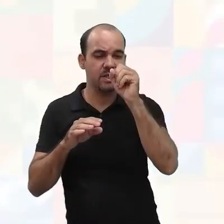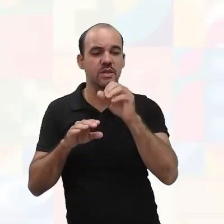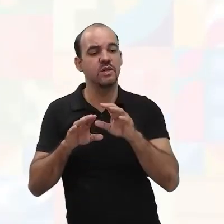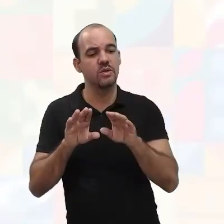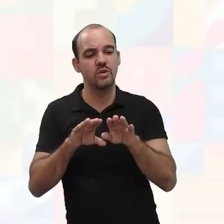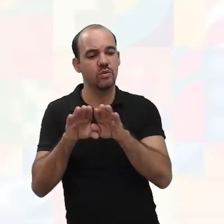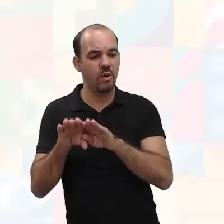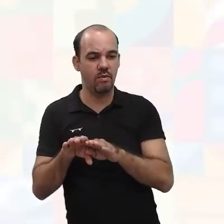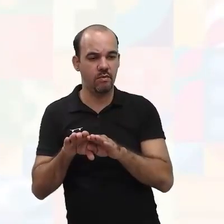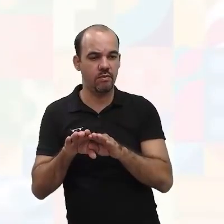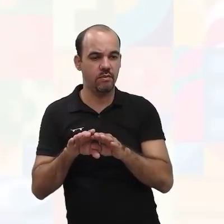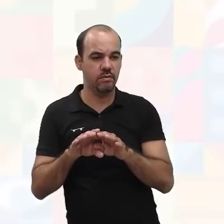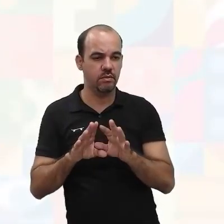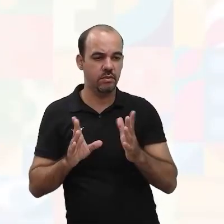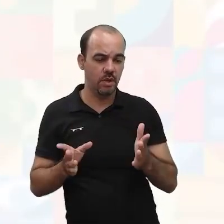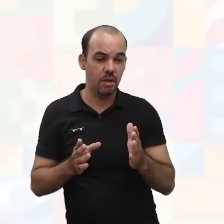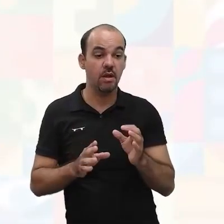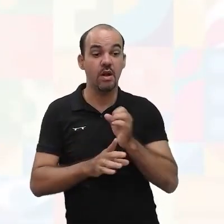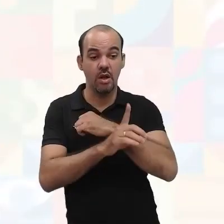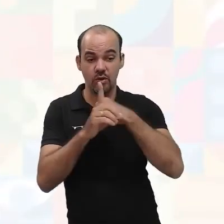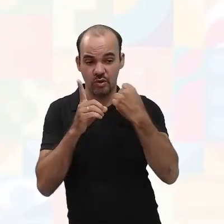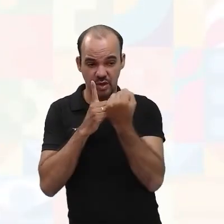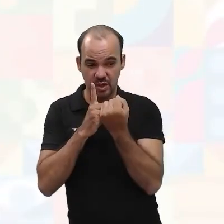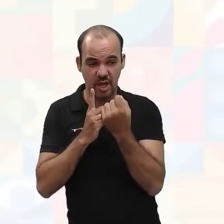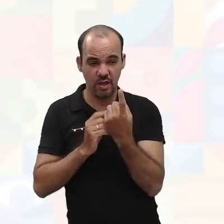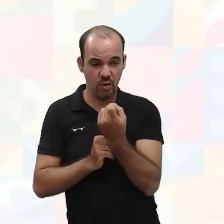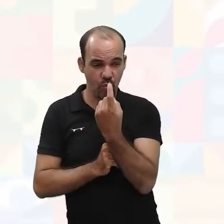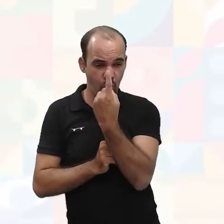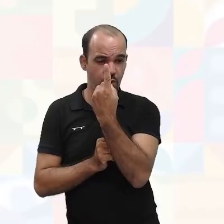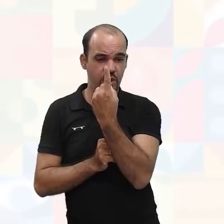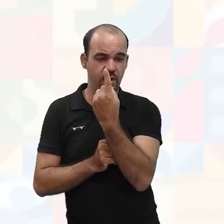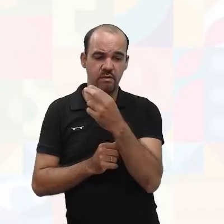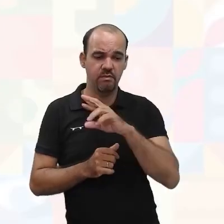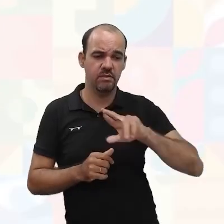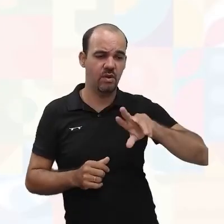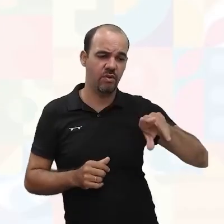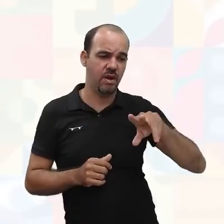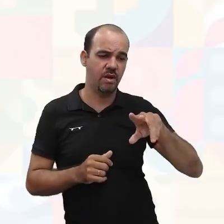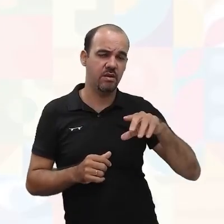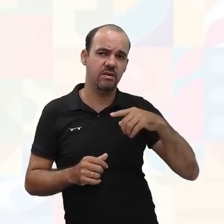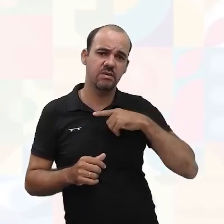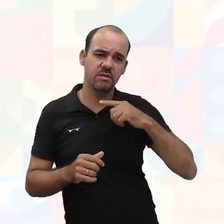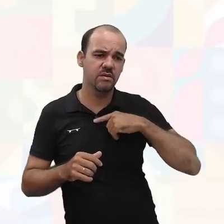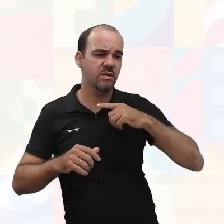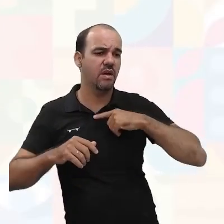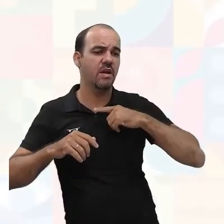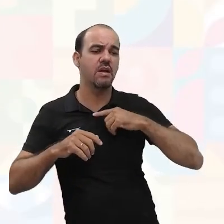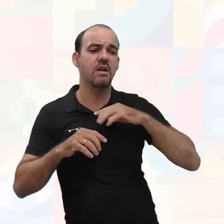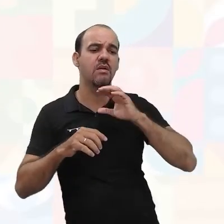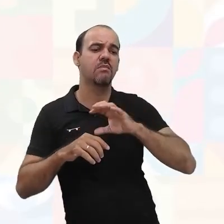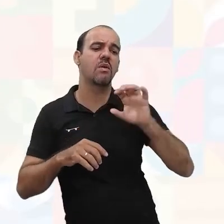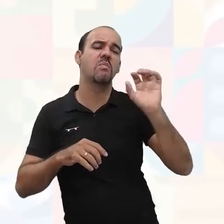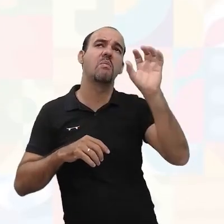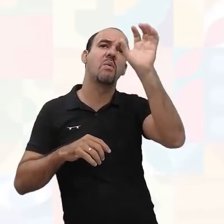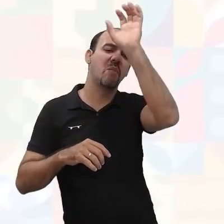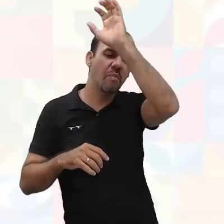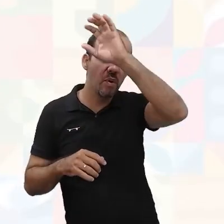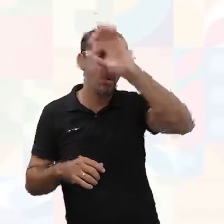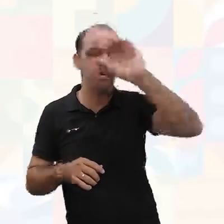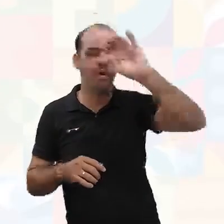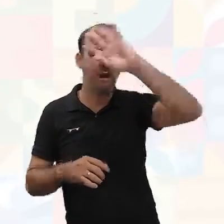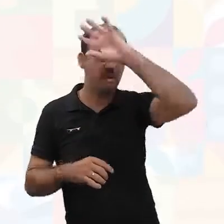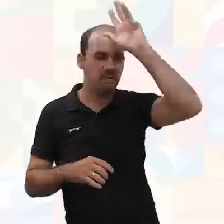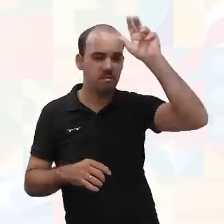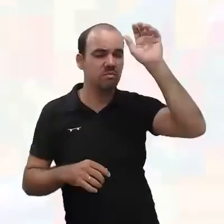sociedade homogênea, né? Nós temos uma sociedade com diferenças regionais, de estado para estado, de